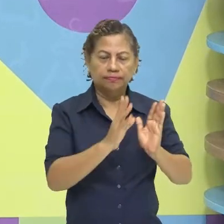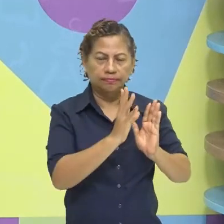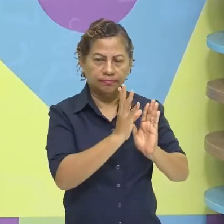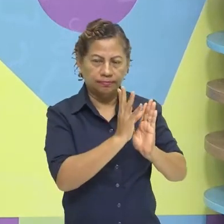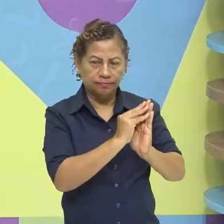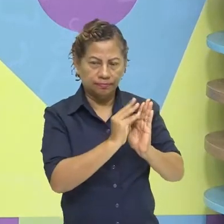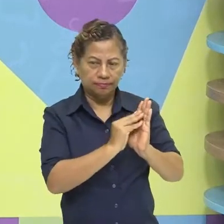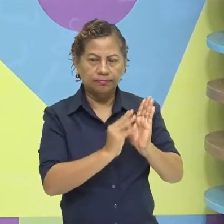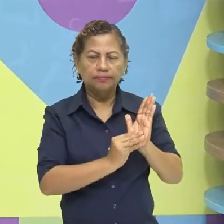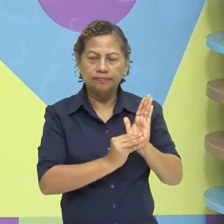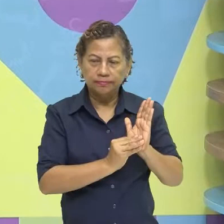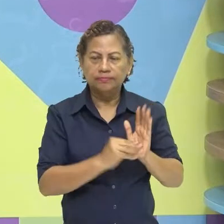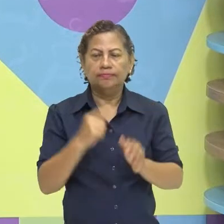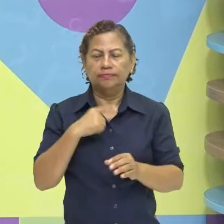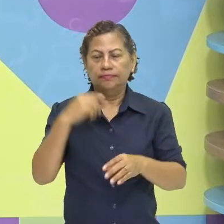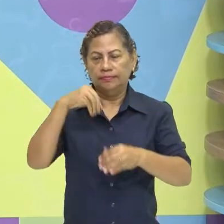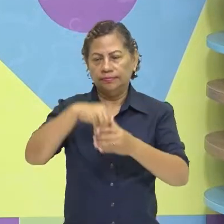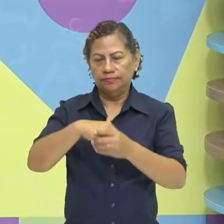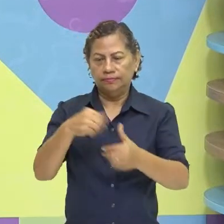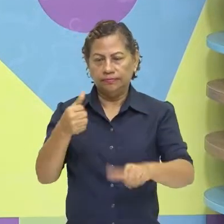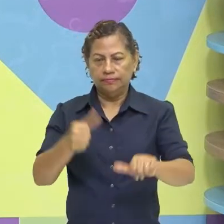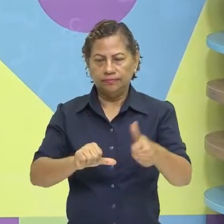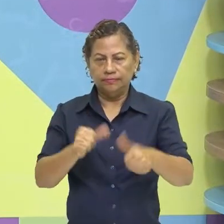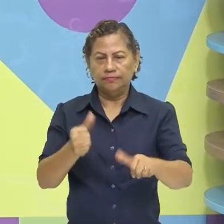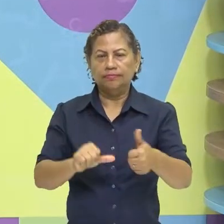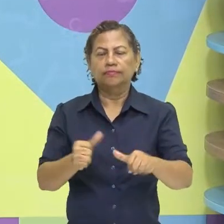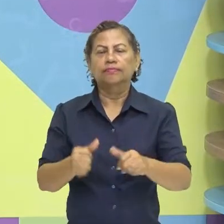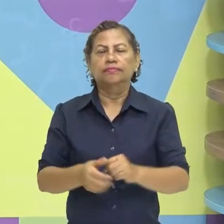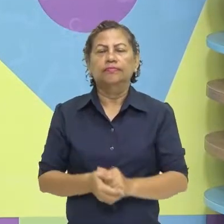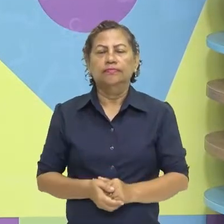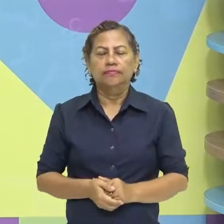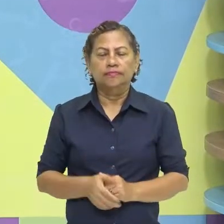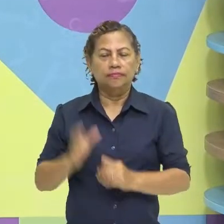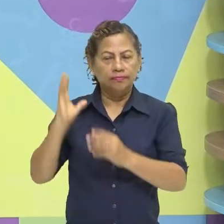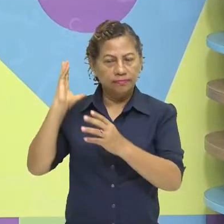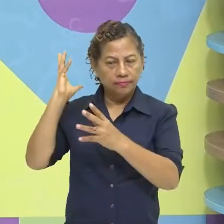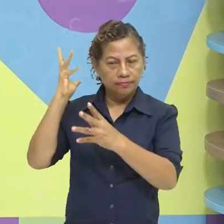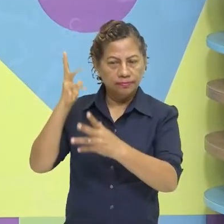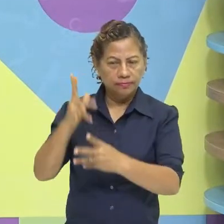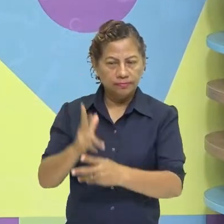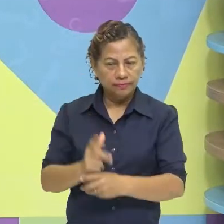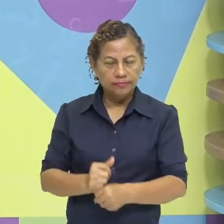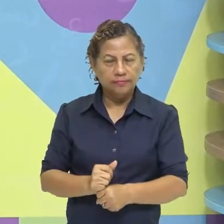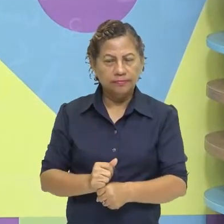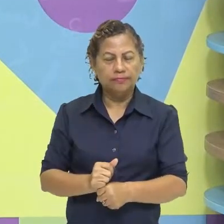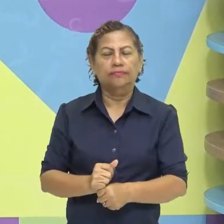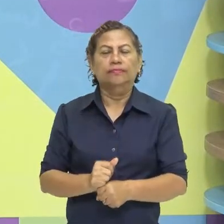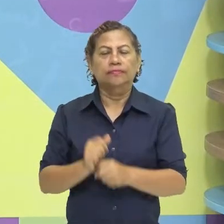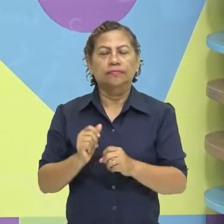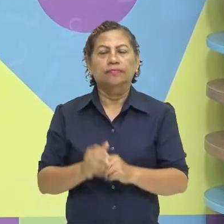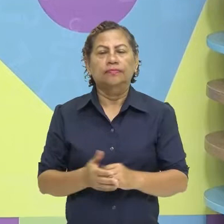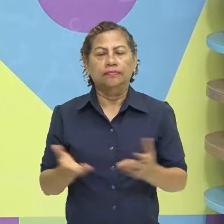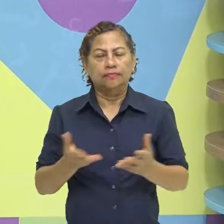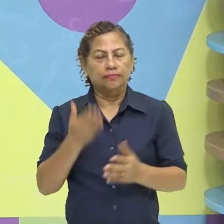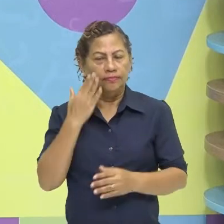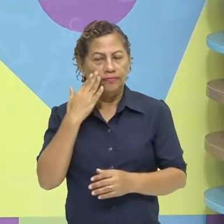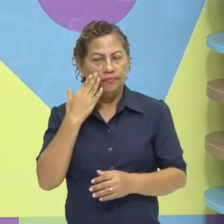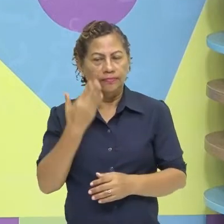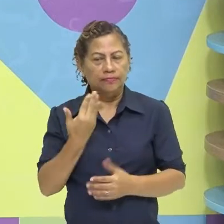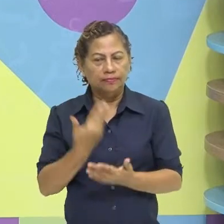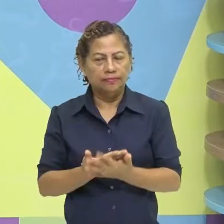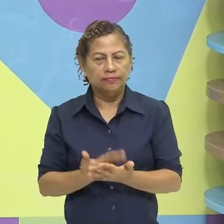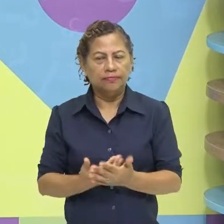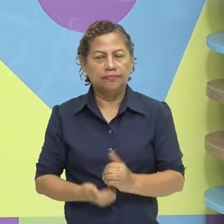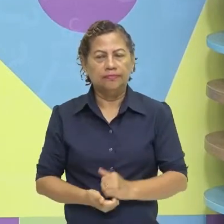que irão estar na nossa avaliação, tá bom? Vamos rever a regência nominal. Vamos lá.